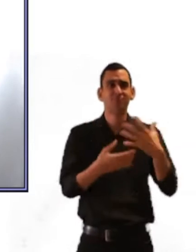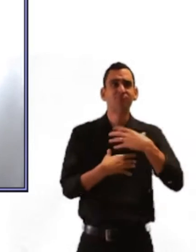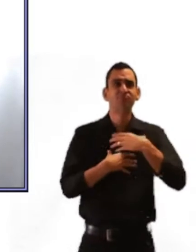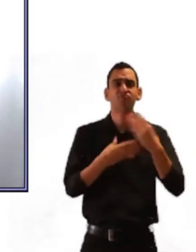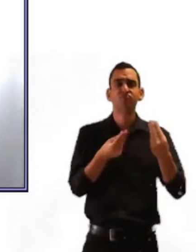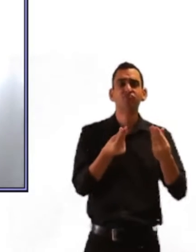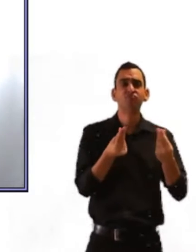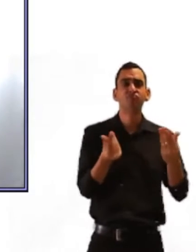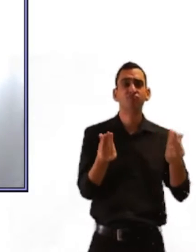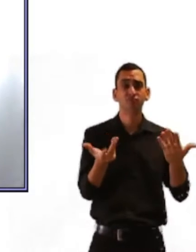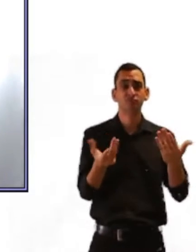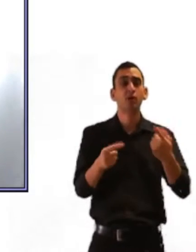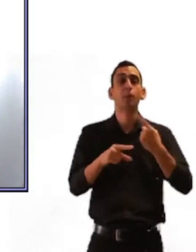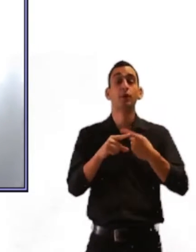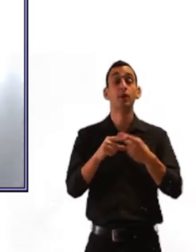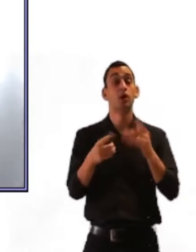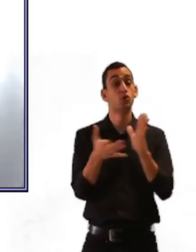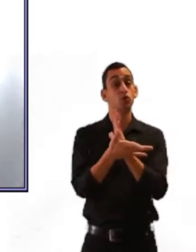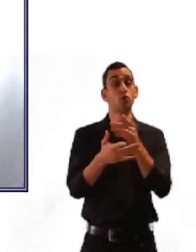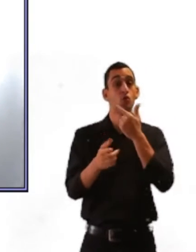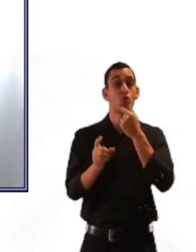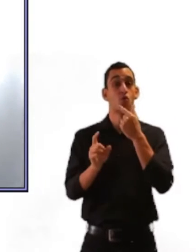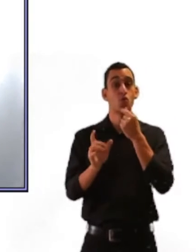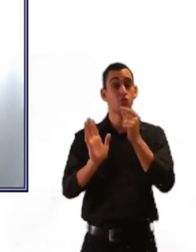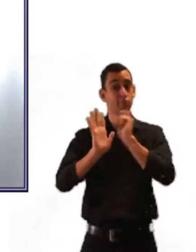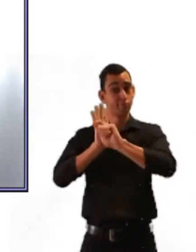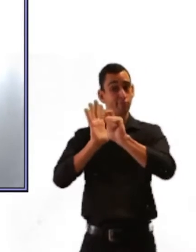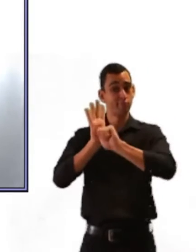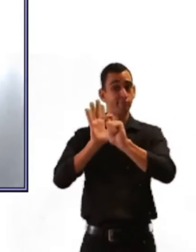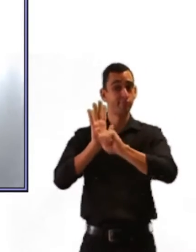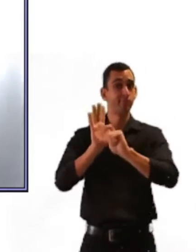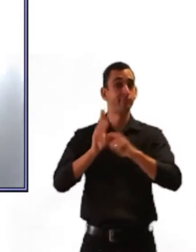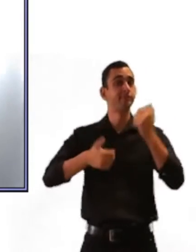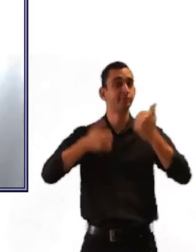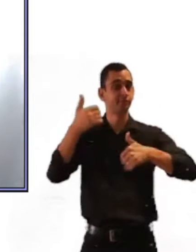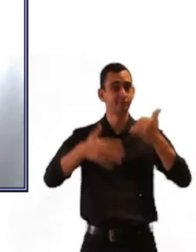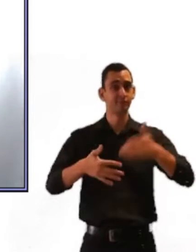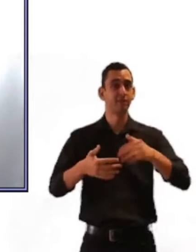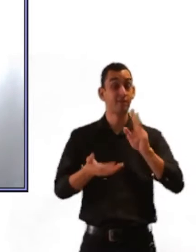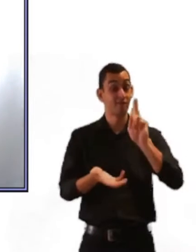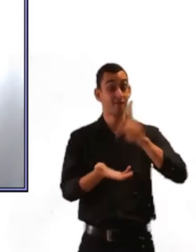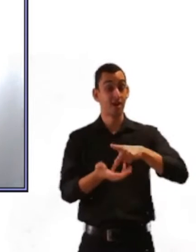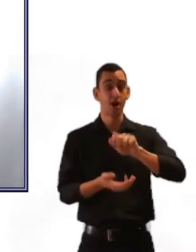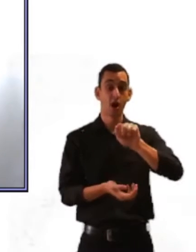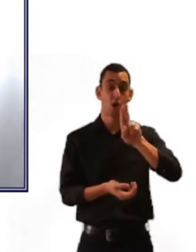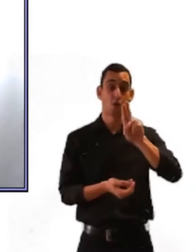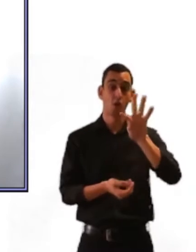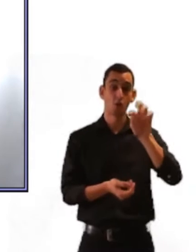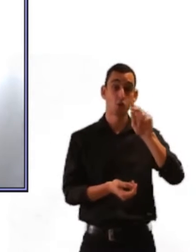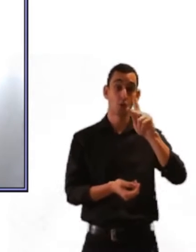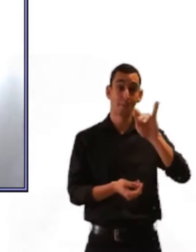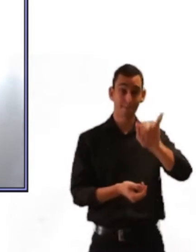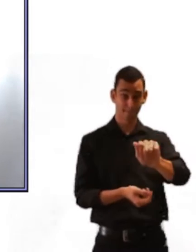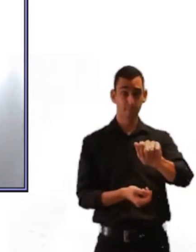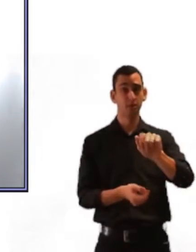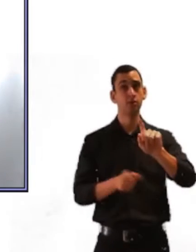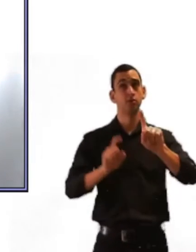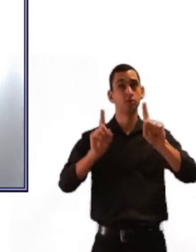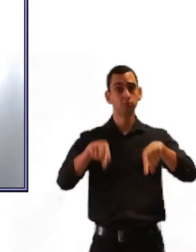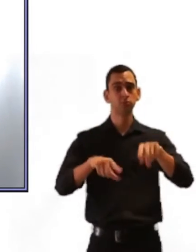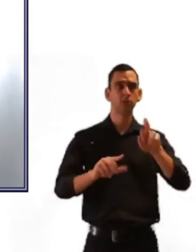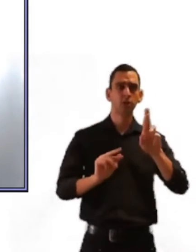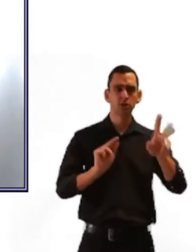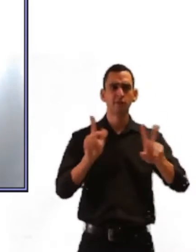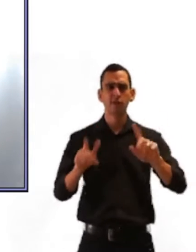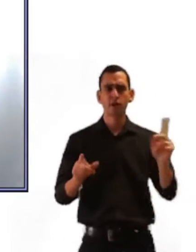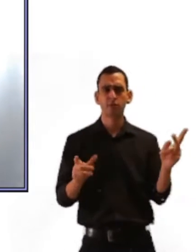vão falar: olha, essa verdade, que é uma utopia, ela não pode ser tratada numa distinção, porque a verdade